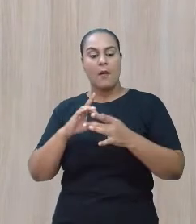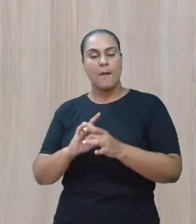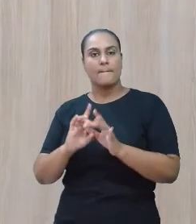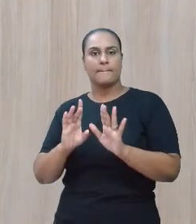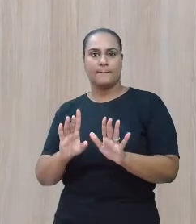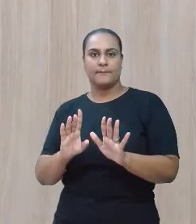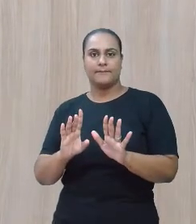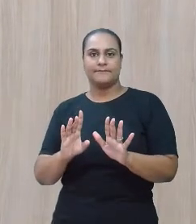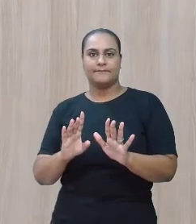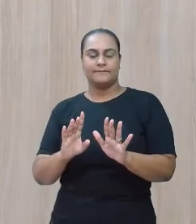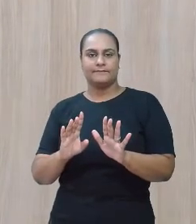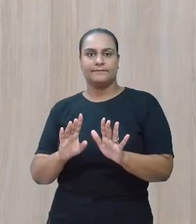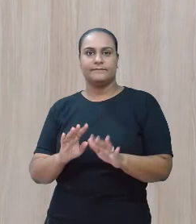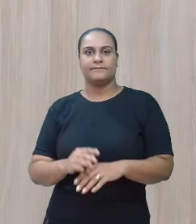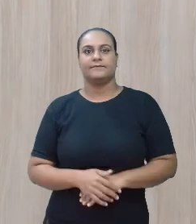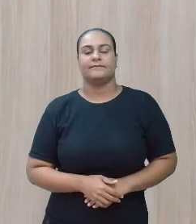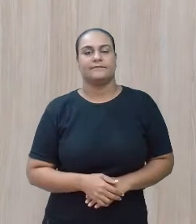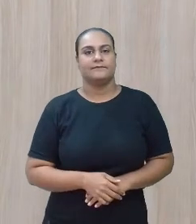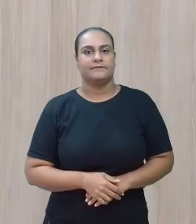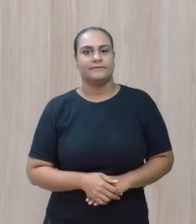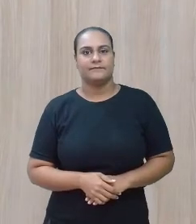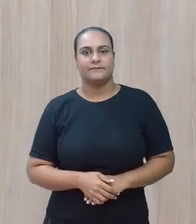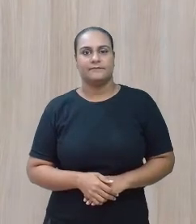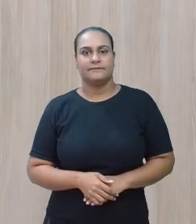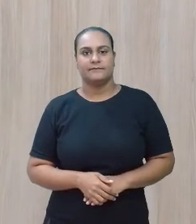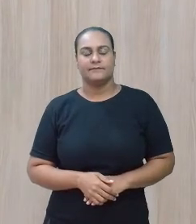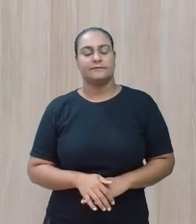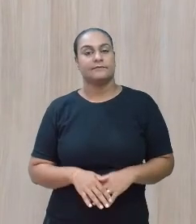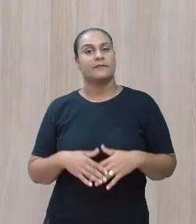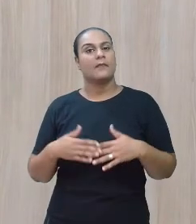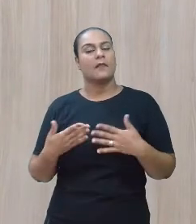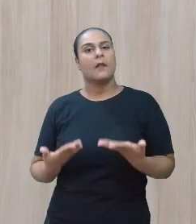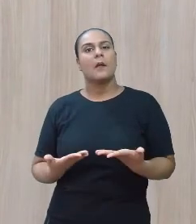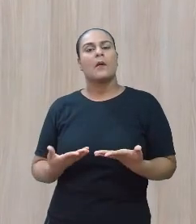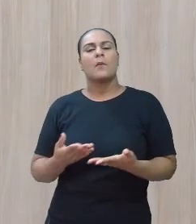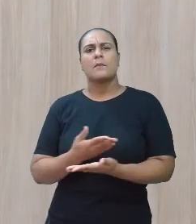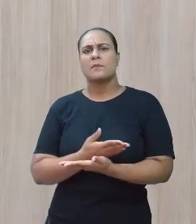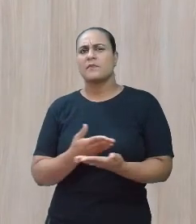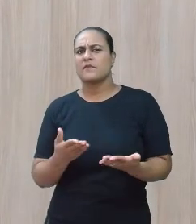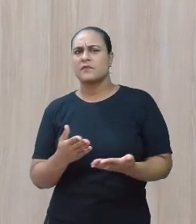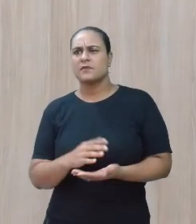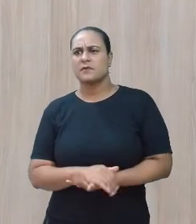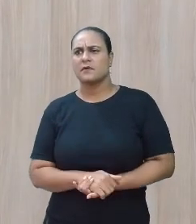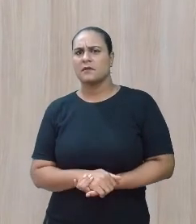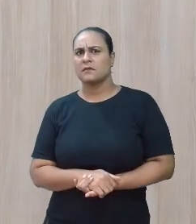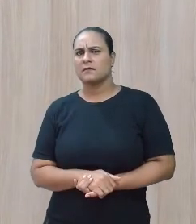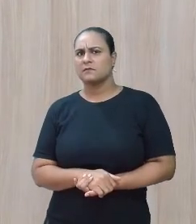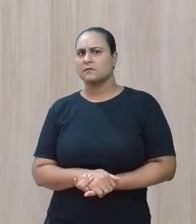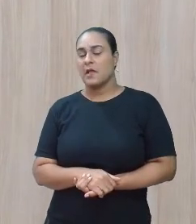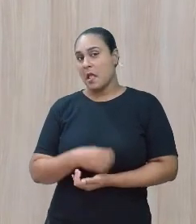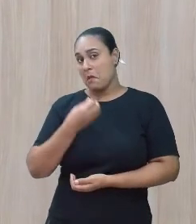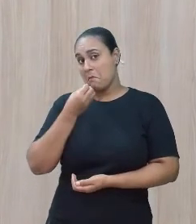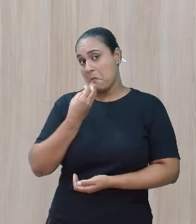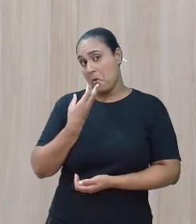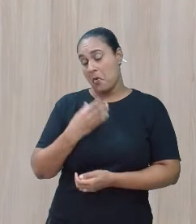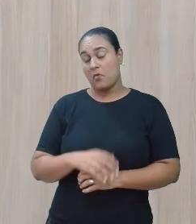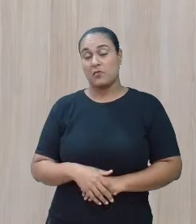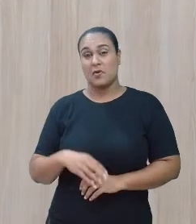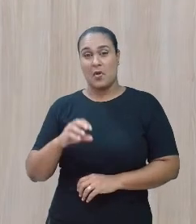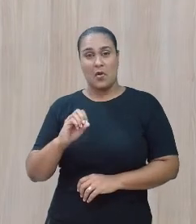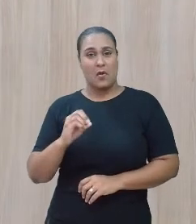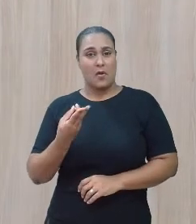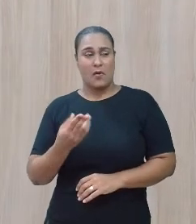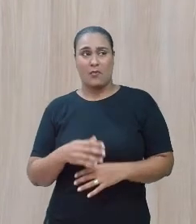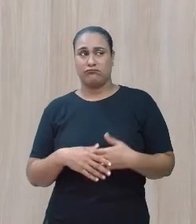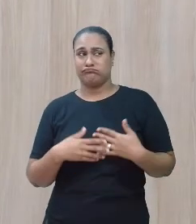liberdade. E aí, para vocês, isso se torna algo legal ou algo que